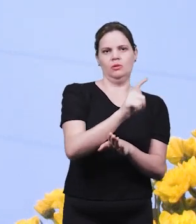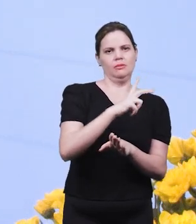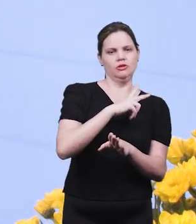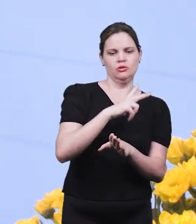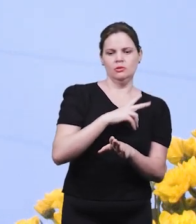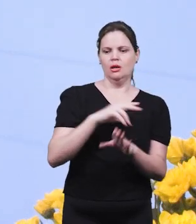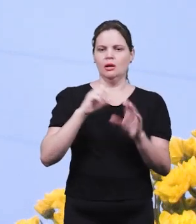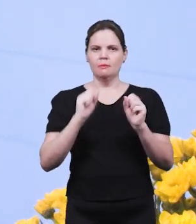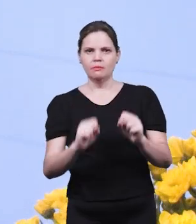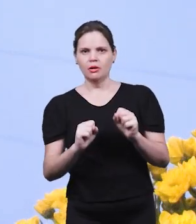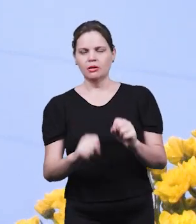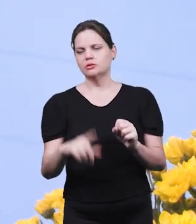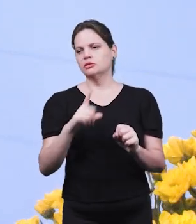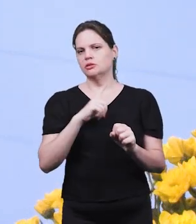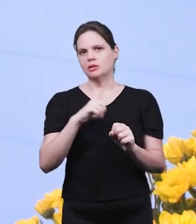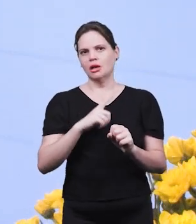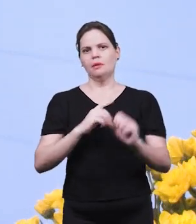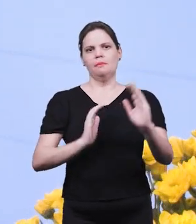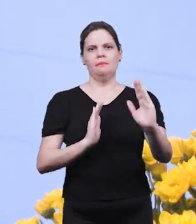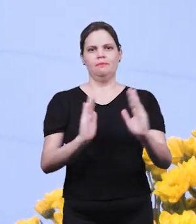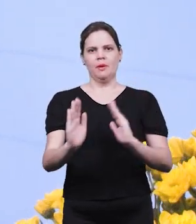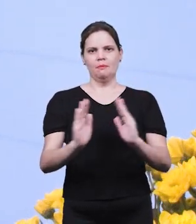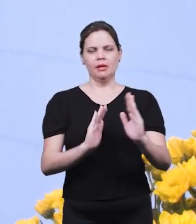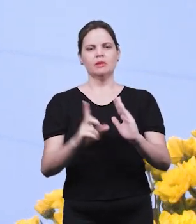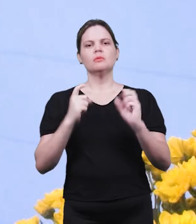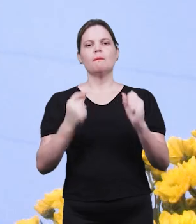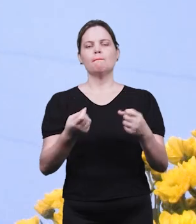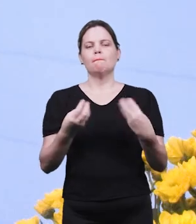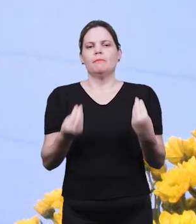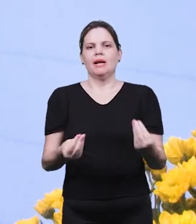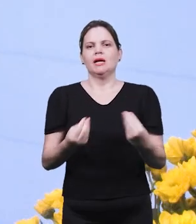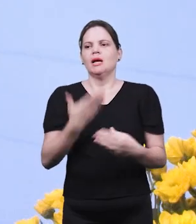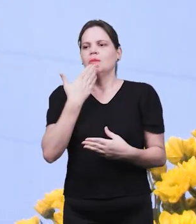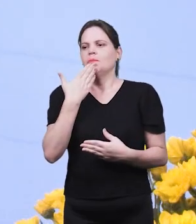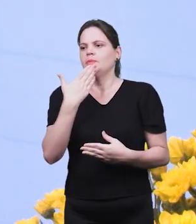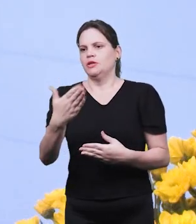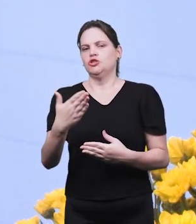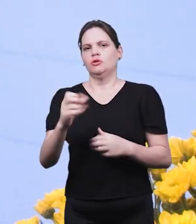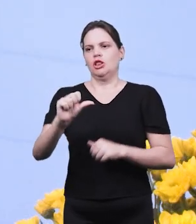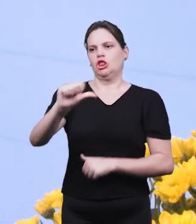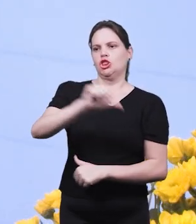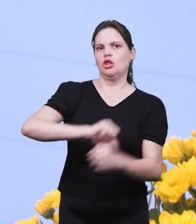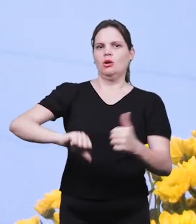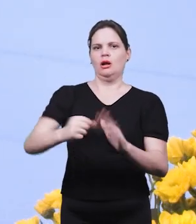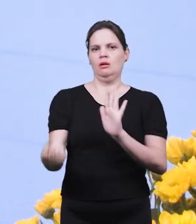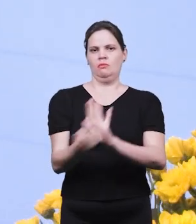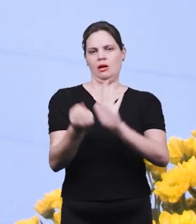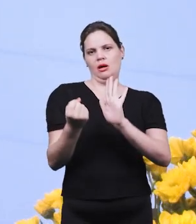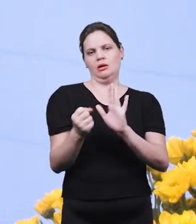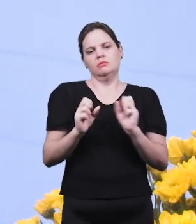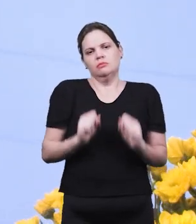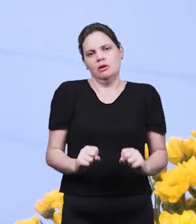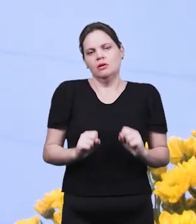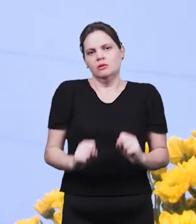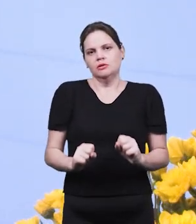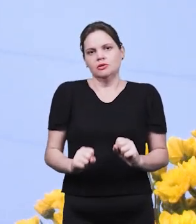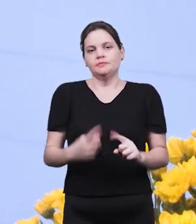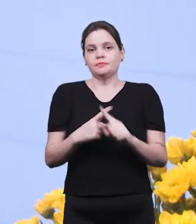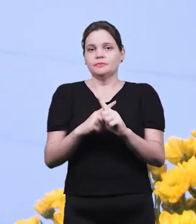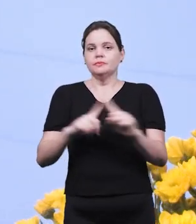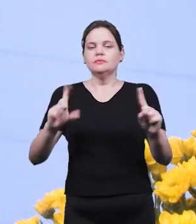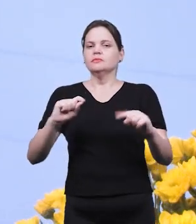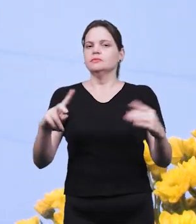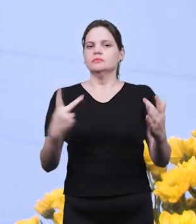pode ter um prazo para impugnar a demarcação. Existem várias decisões dizendo que a demarcação, que o ente público,